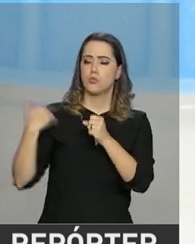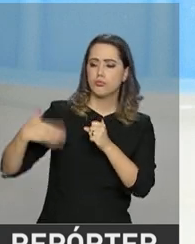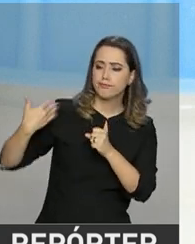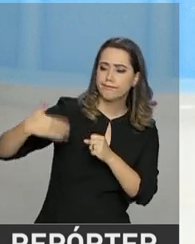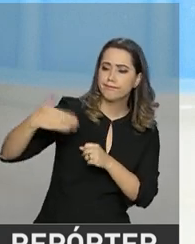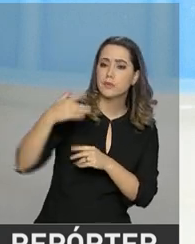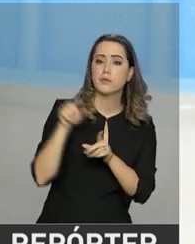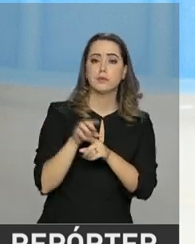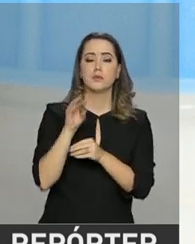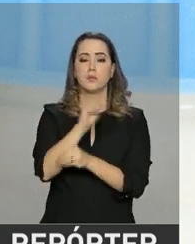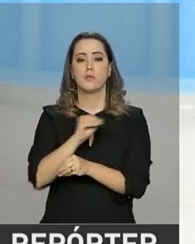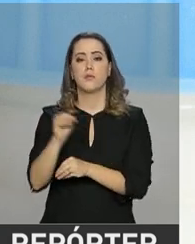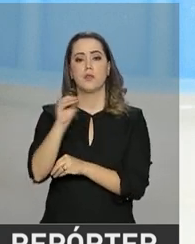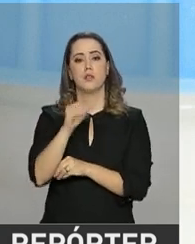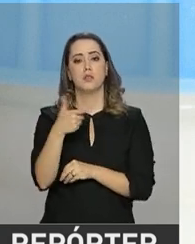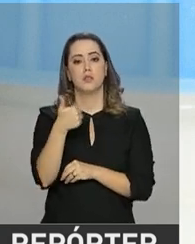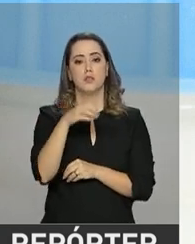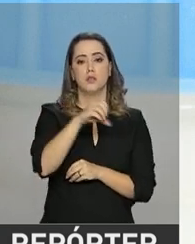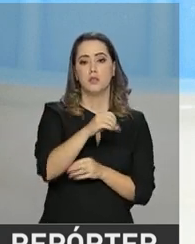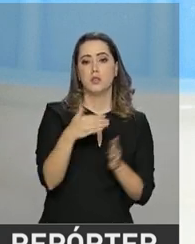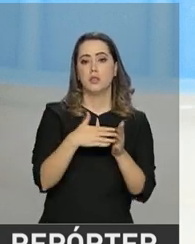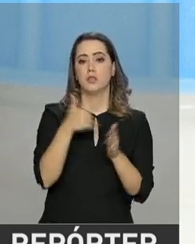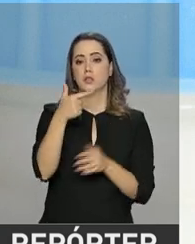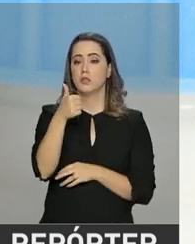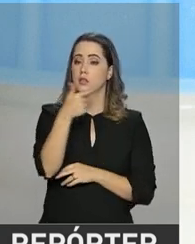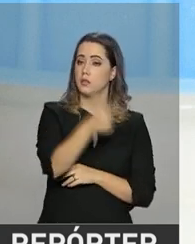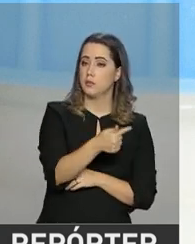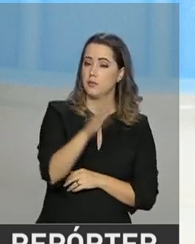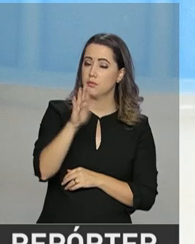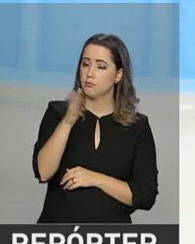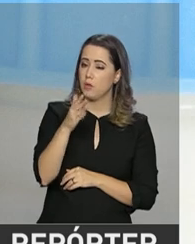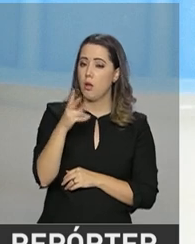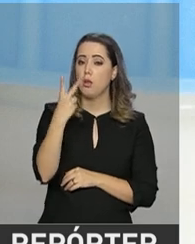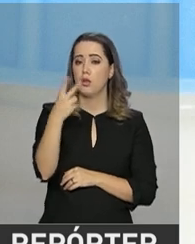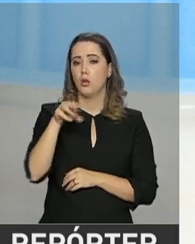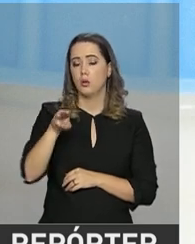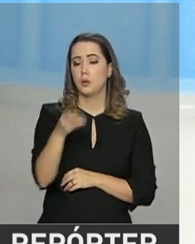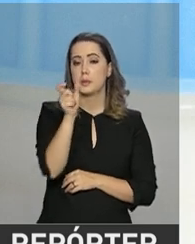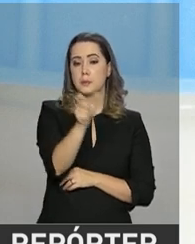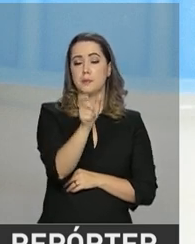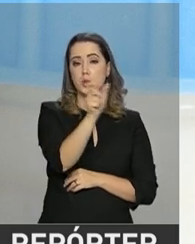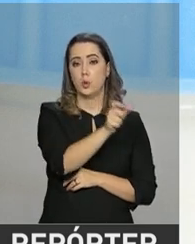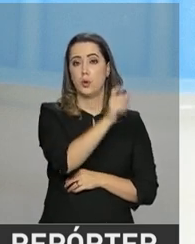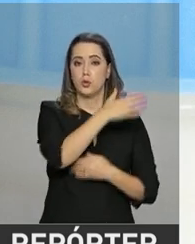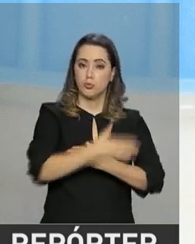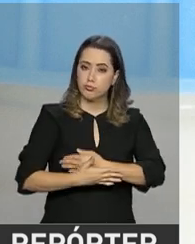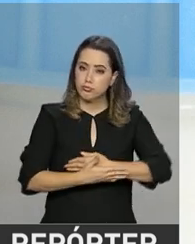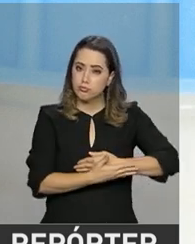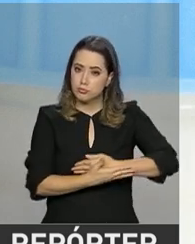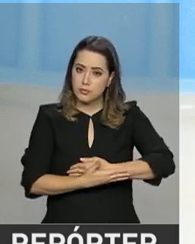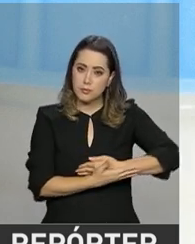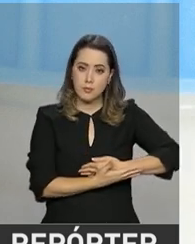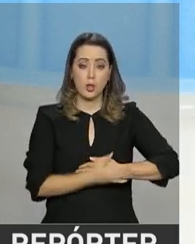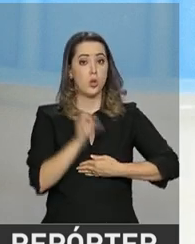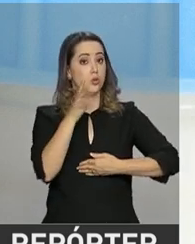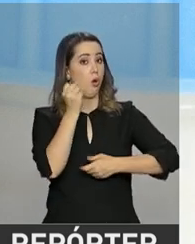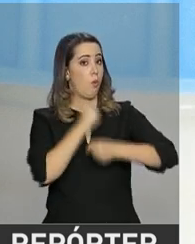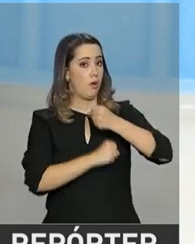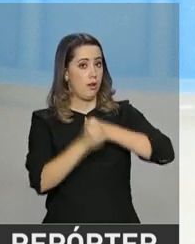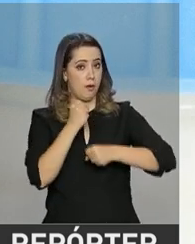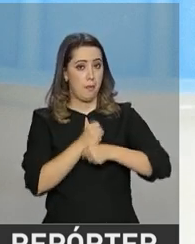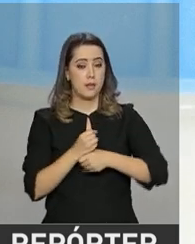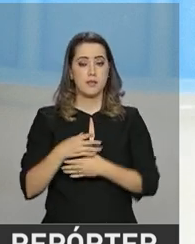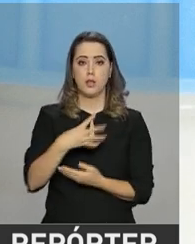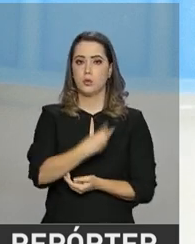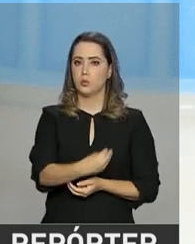já atendeu entre 2009 e 2017 cerca de 2 milhões de recém-nascidos. Só no ano passado, o volume de